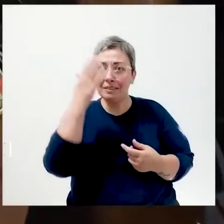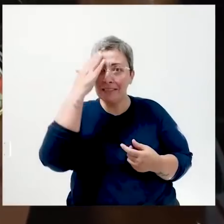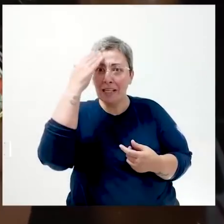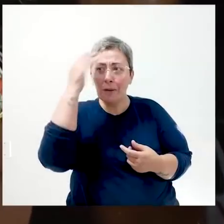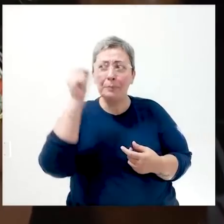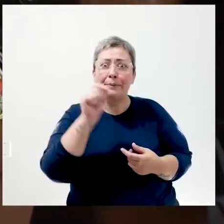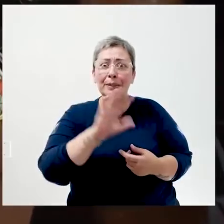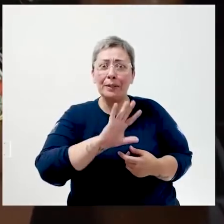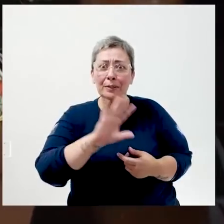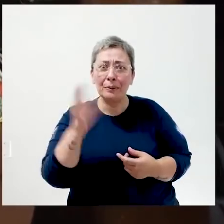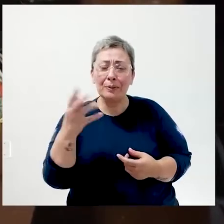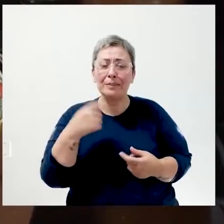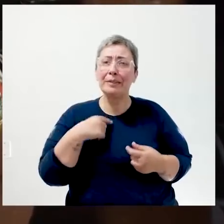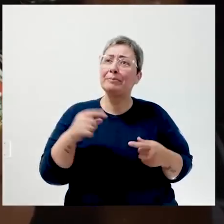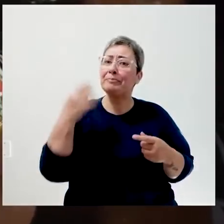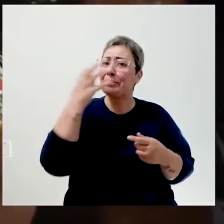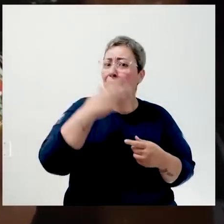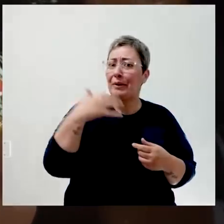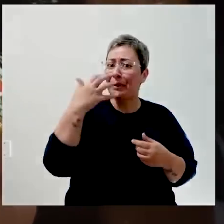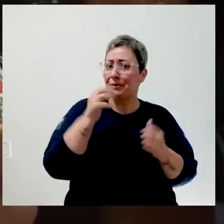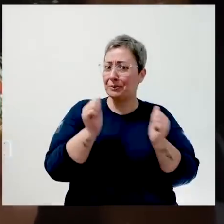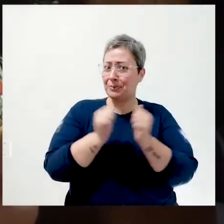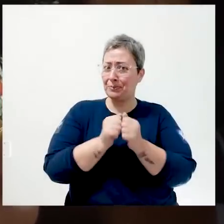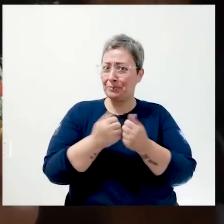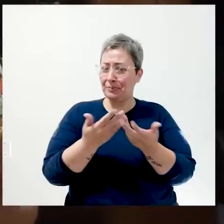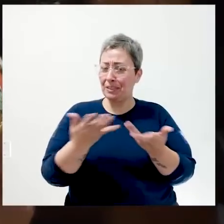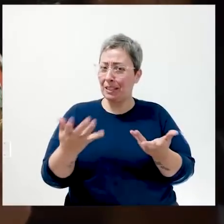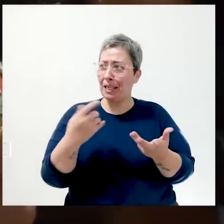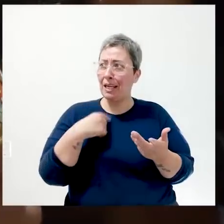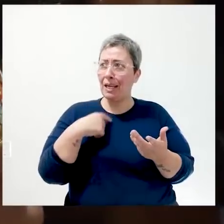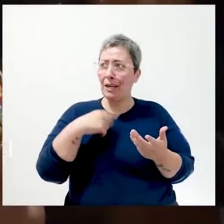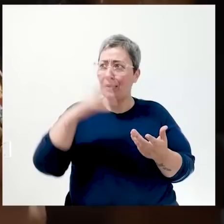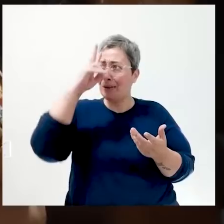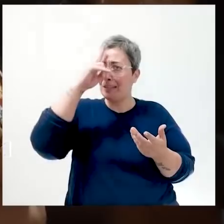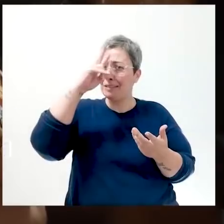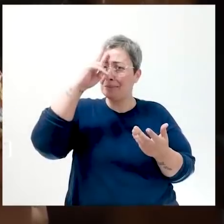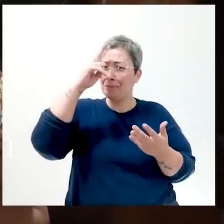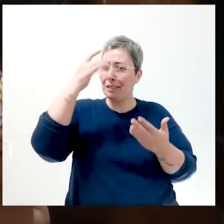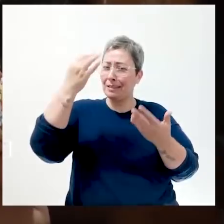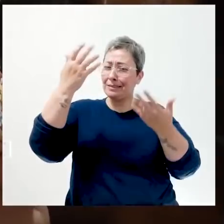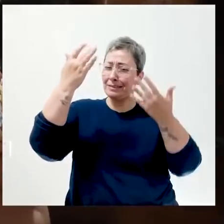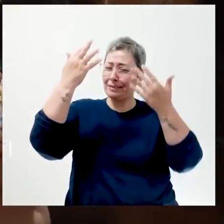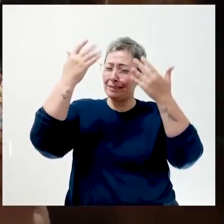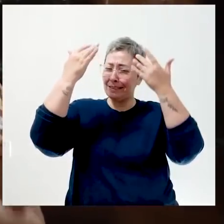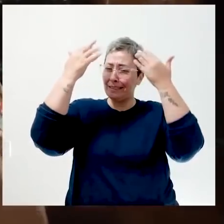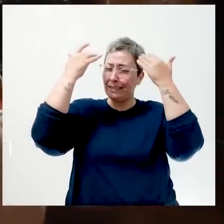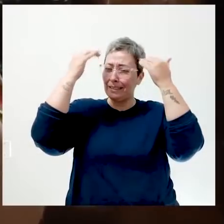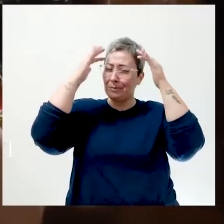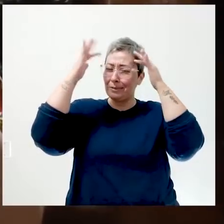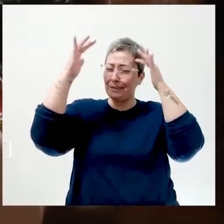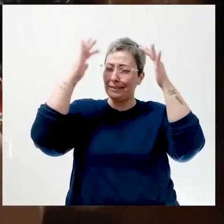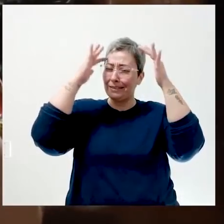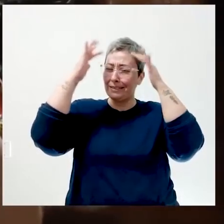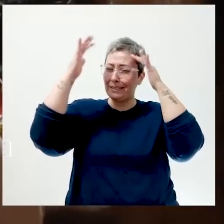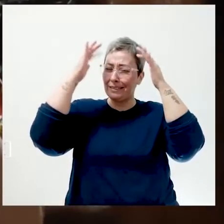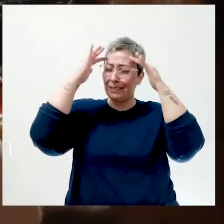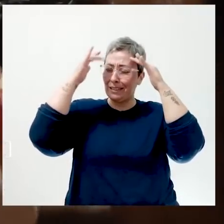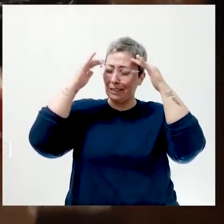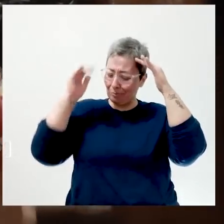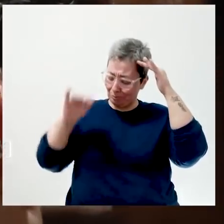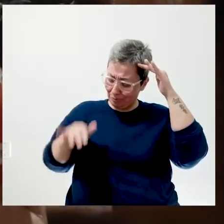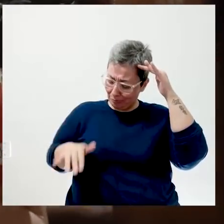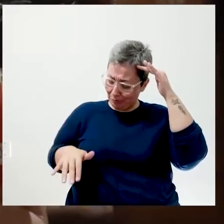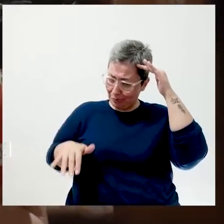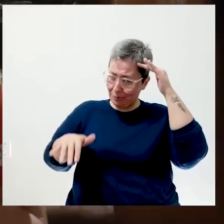Gente, sabe o que acabou de acontecer? Eu cantando com vocês. Eu me vi agora, eu vi com os olhos da minha imaginação,